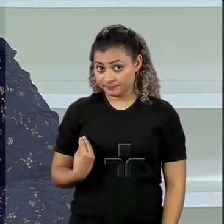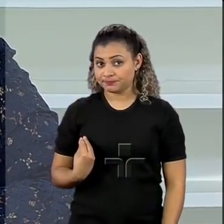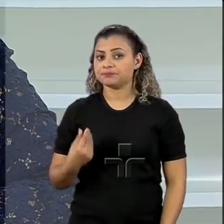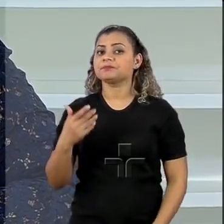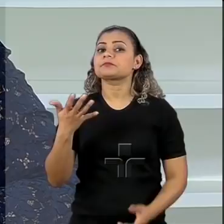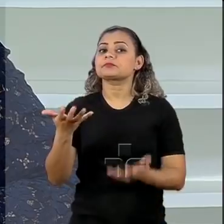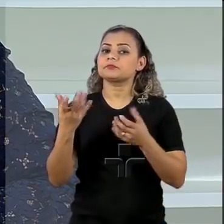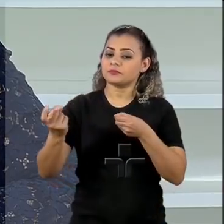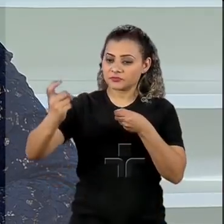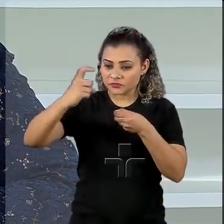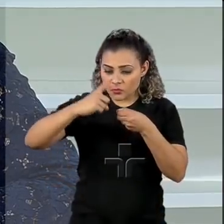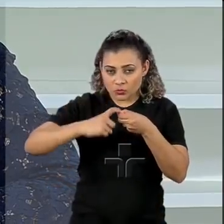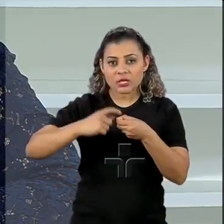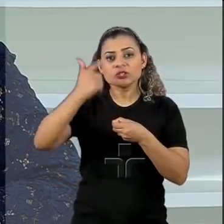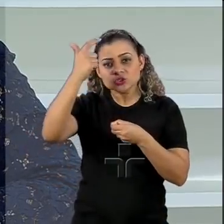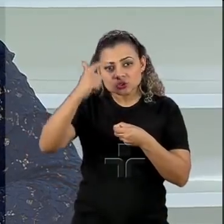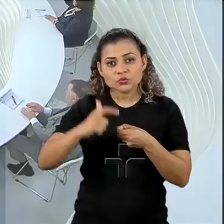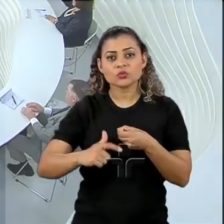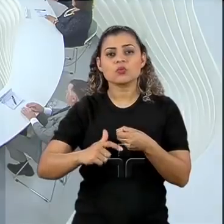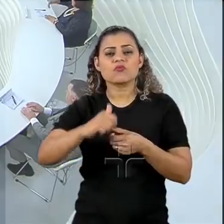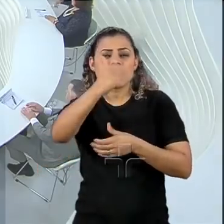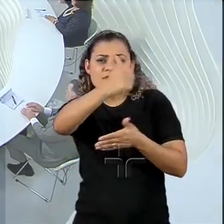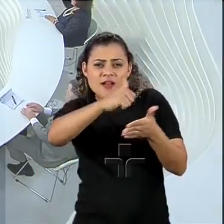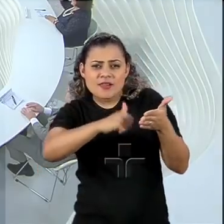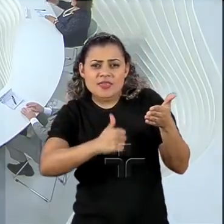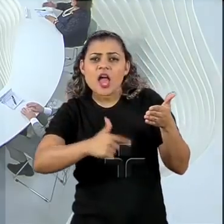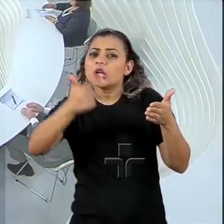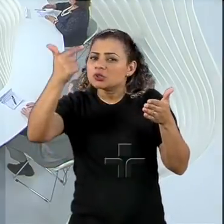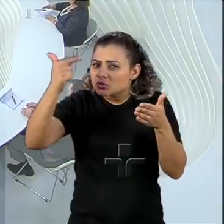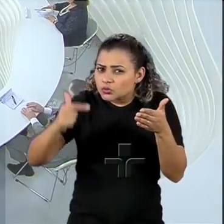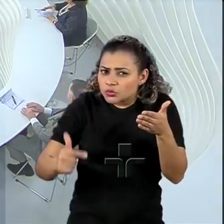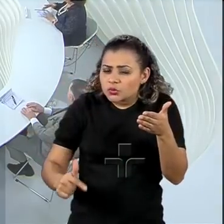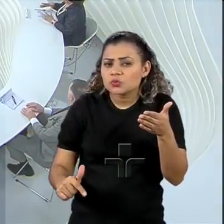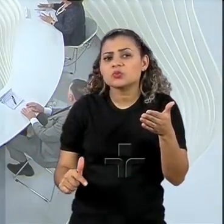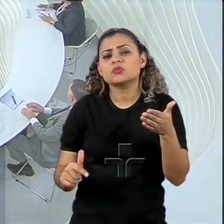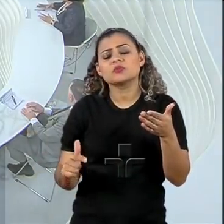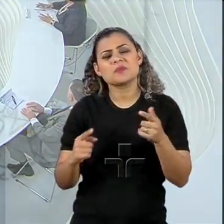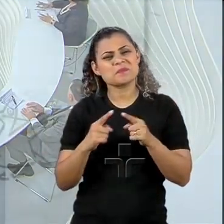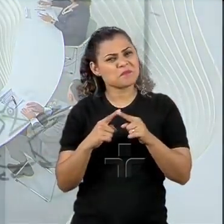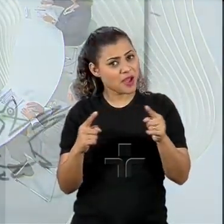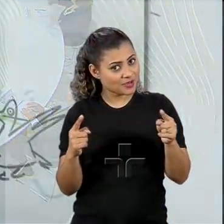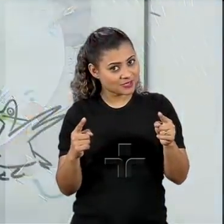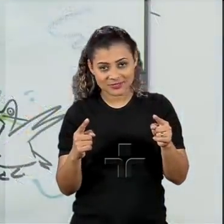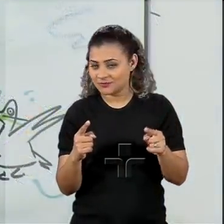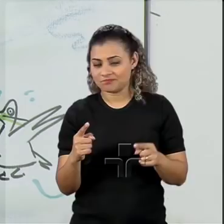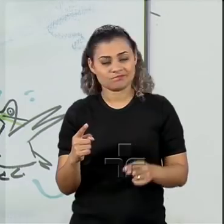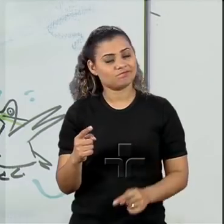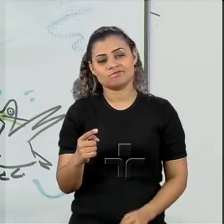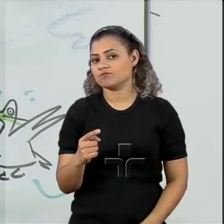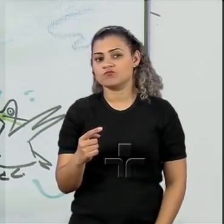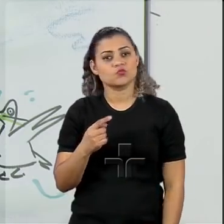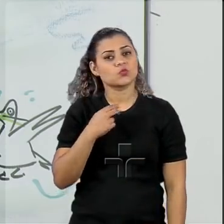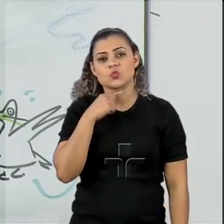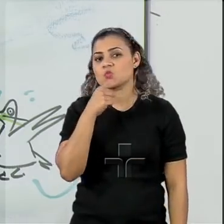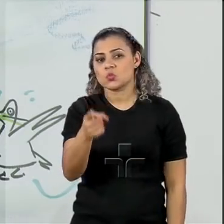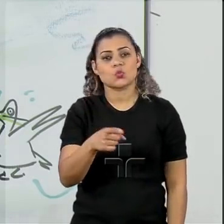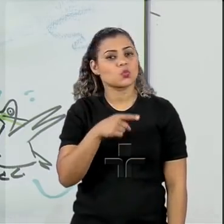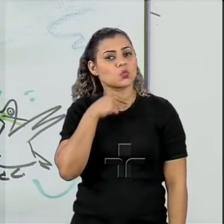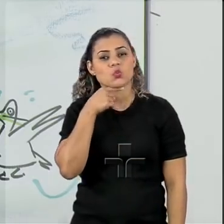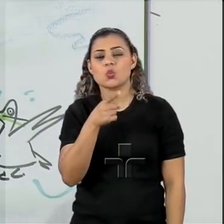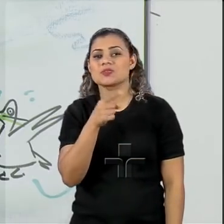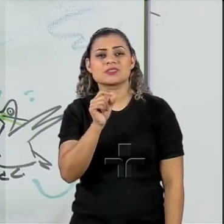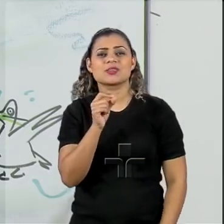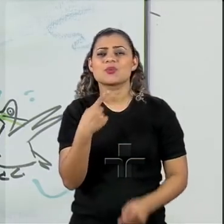quis retomar para fazer uma avaliação, etc., mas não teve fôlego diante de